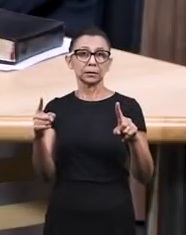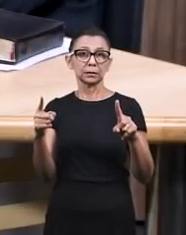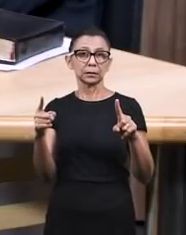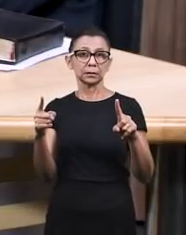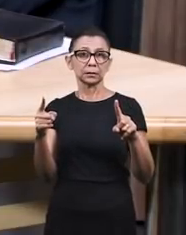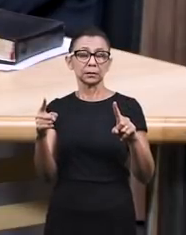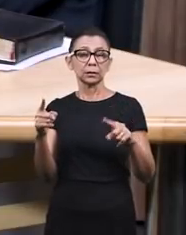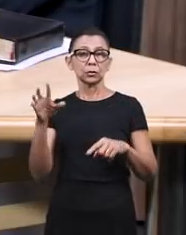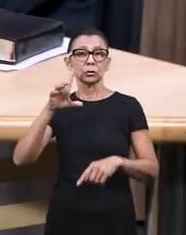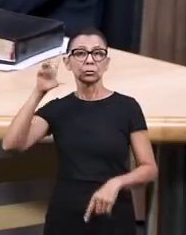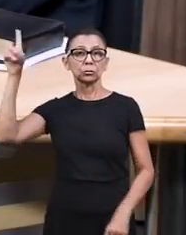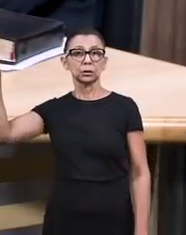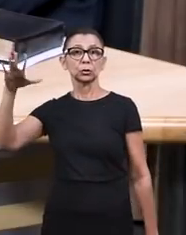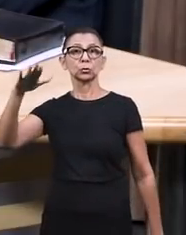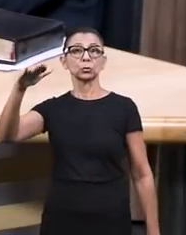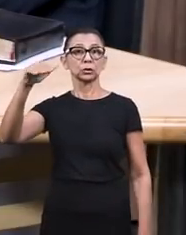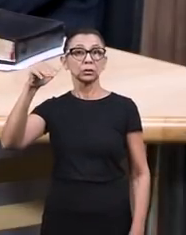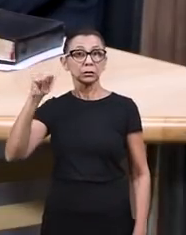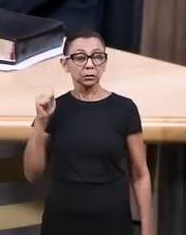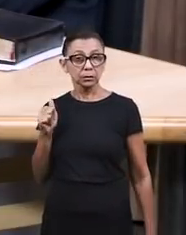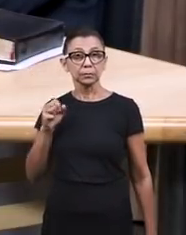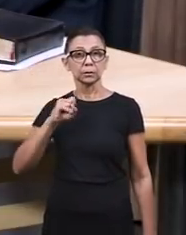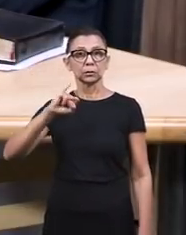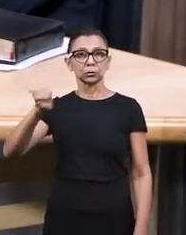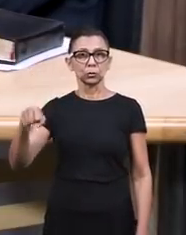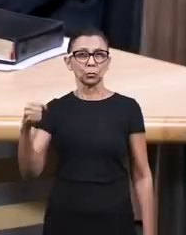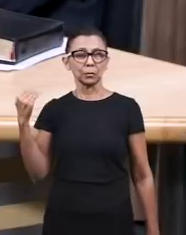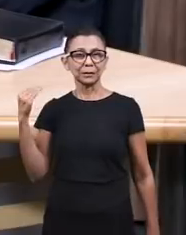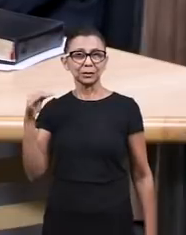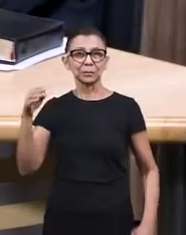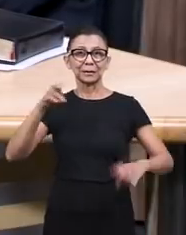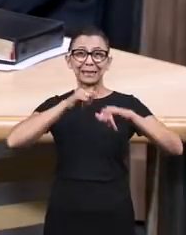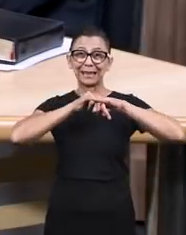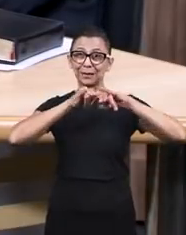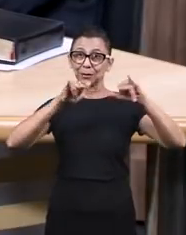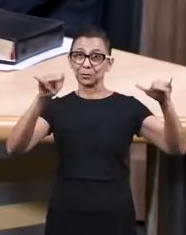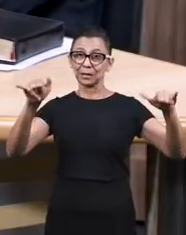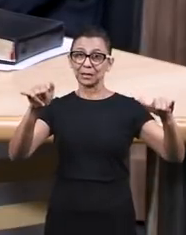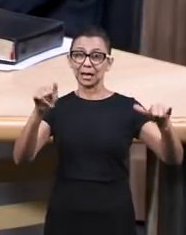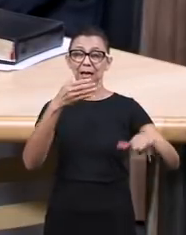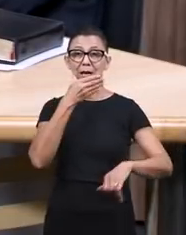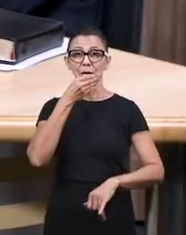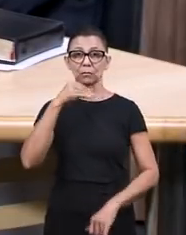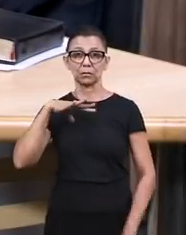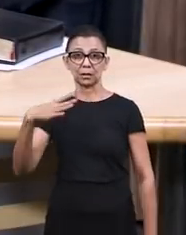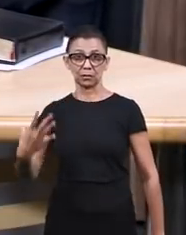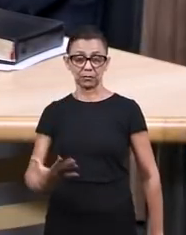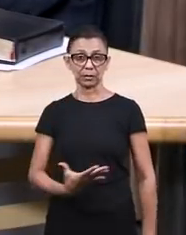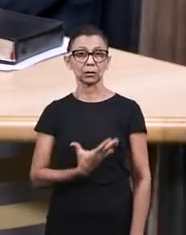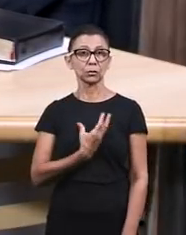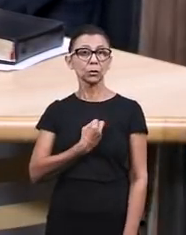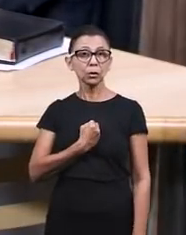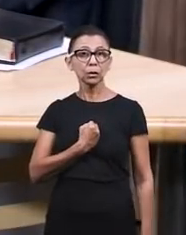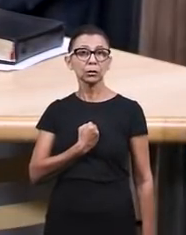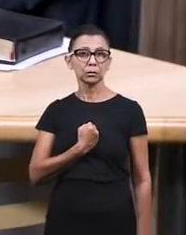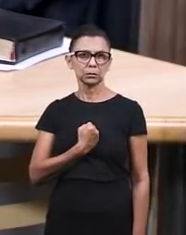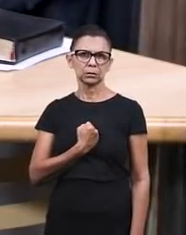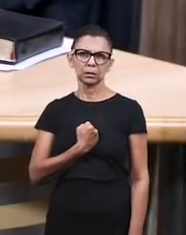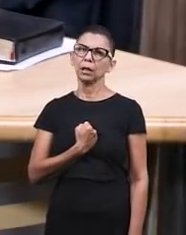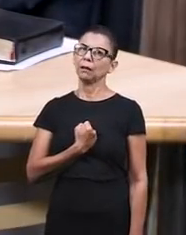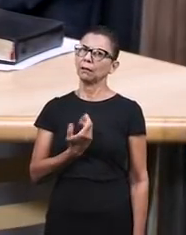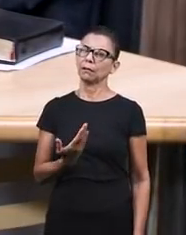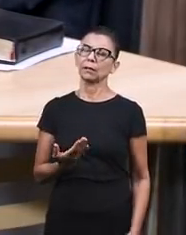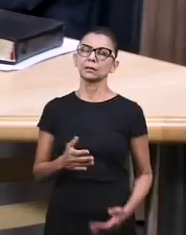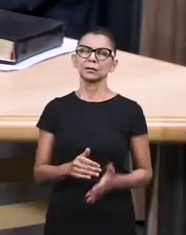à frente do Salvador para anunciar que o Salvador era chegado, quando Deus fez isso, Deus preparou ele desde o ventre